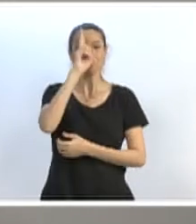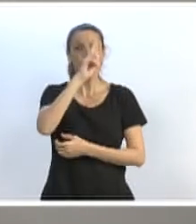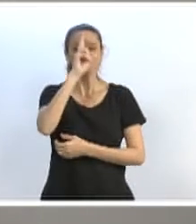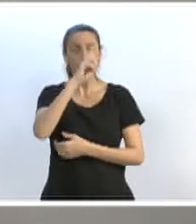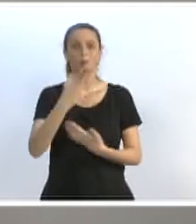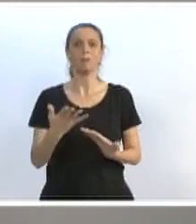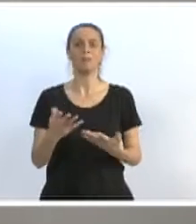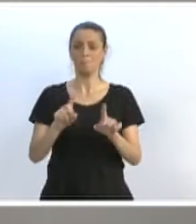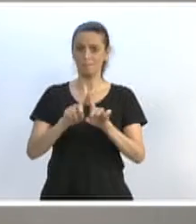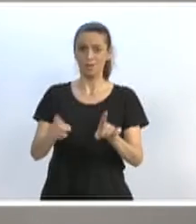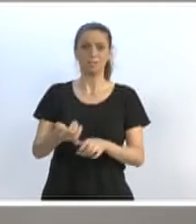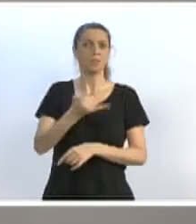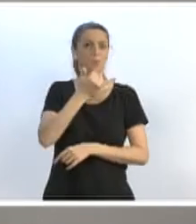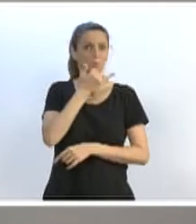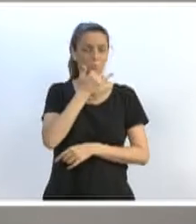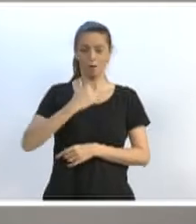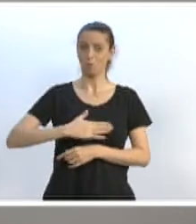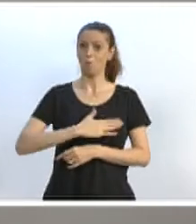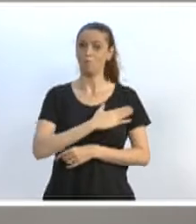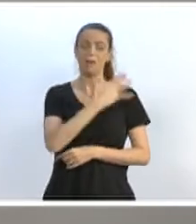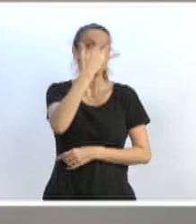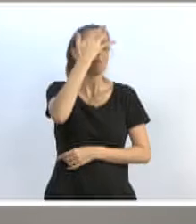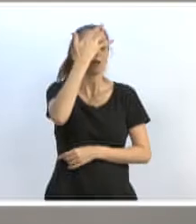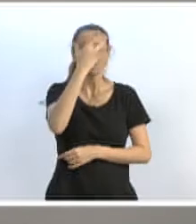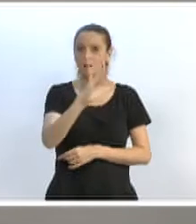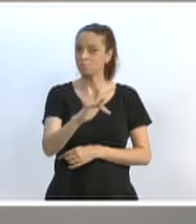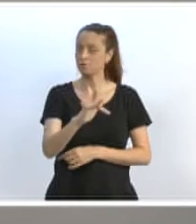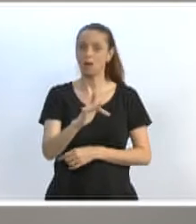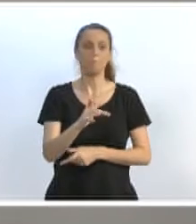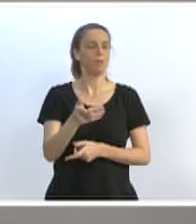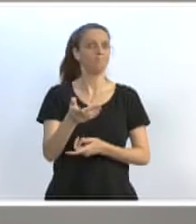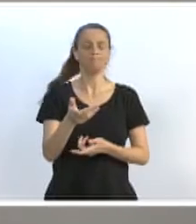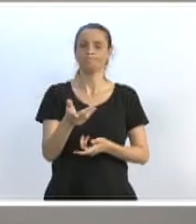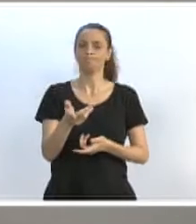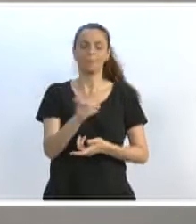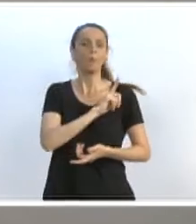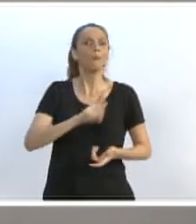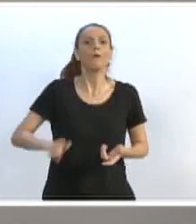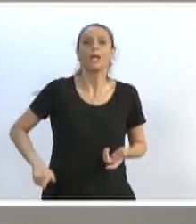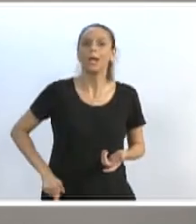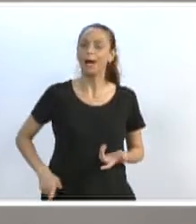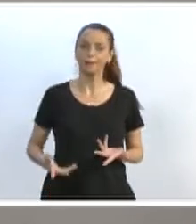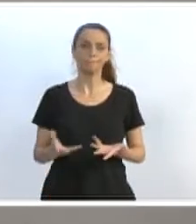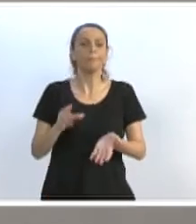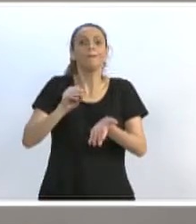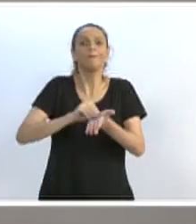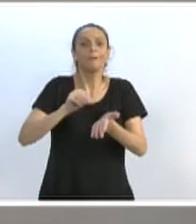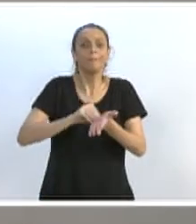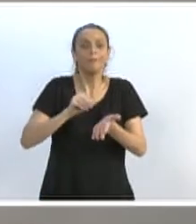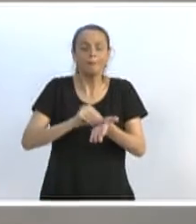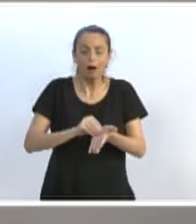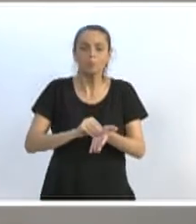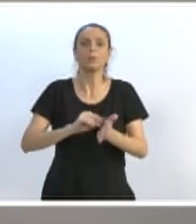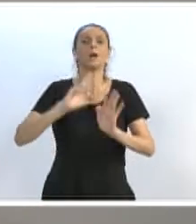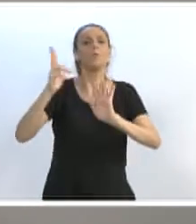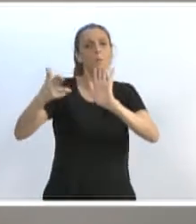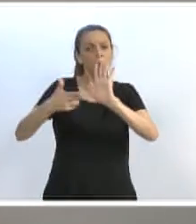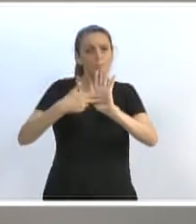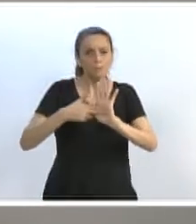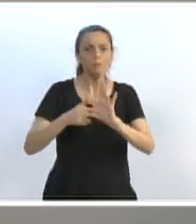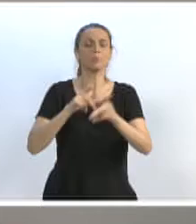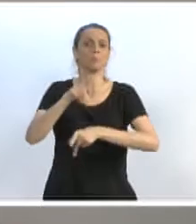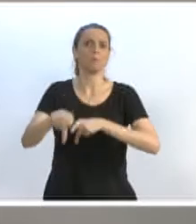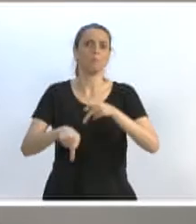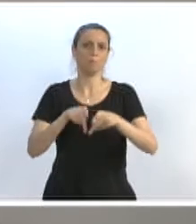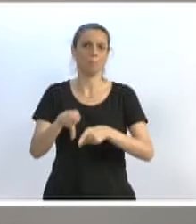má gestão de um governo? Eu cobro isso e vou continuar cobrando. Falta sim compromisso com a nossa gente.